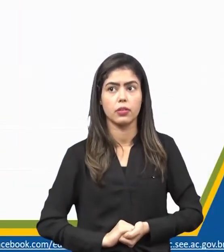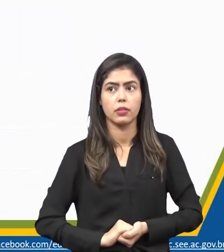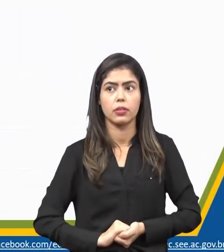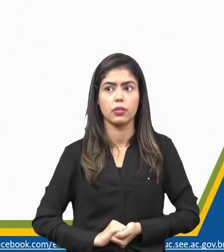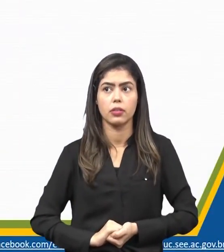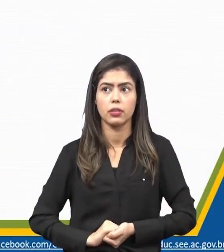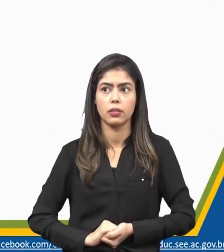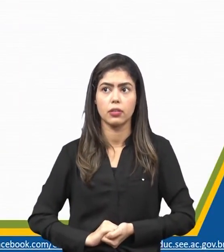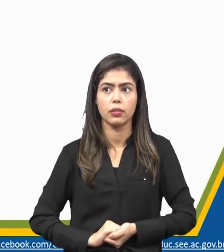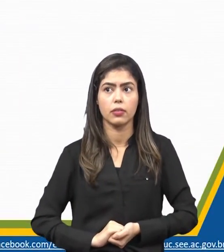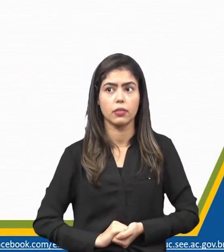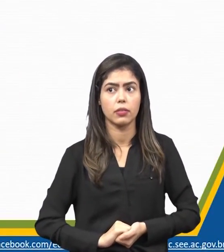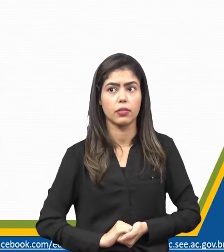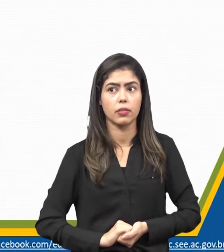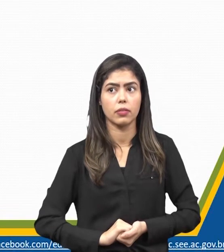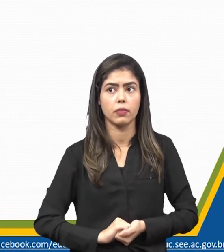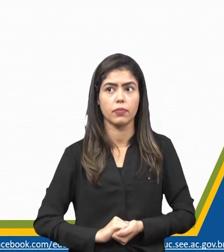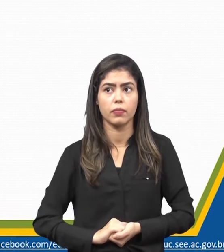Uma outra